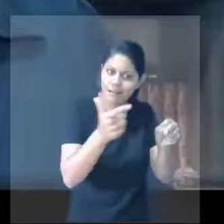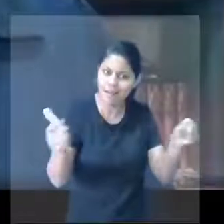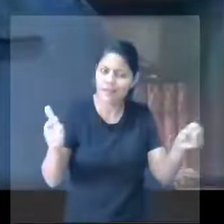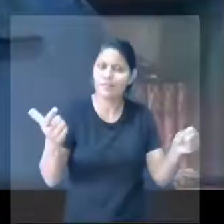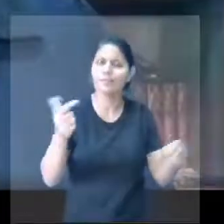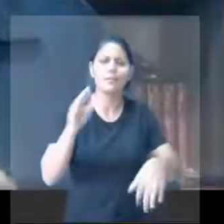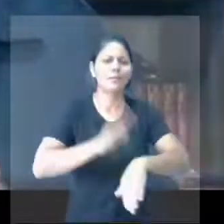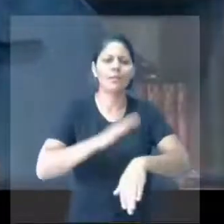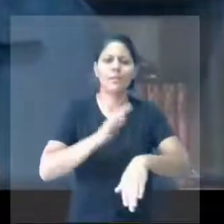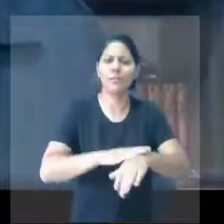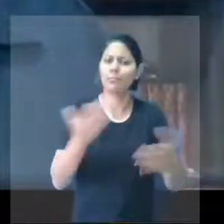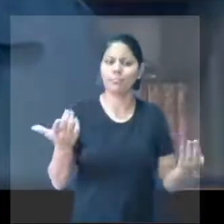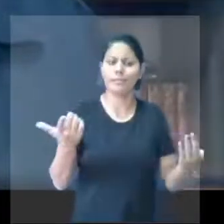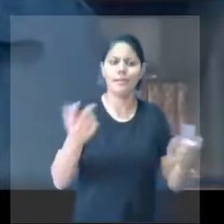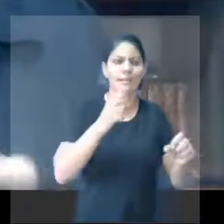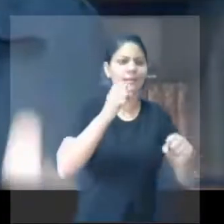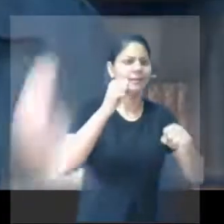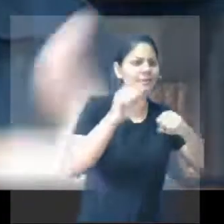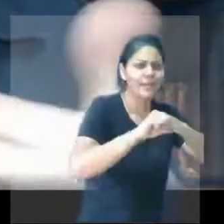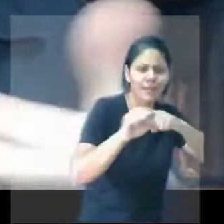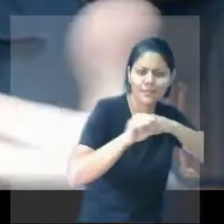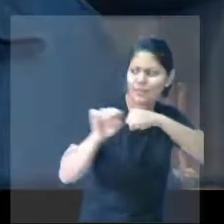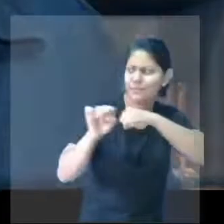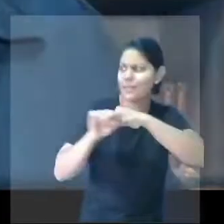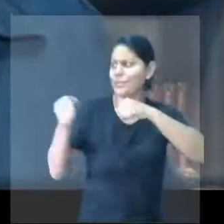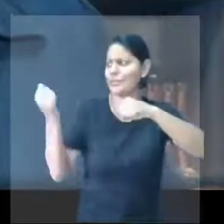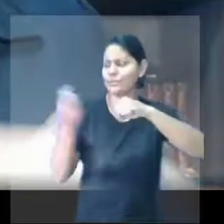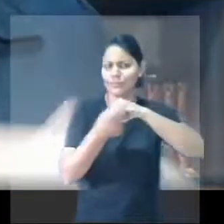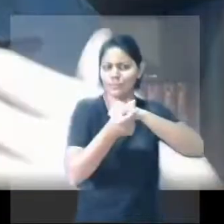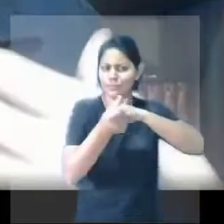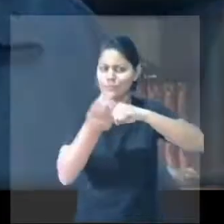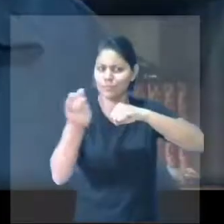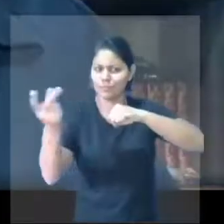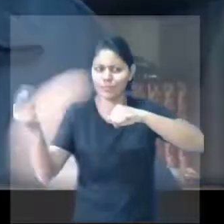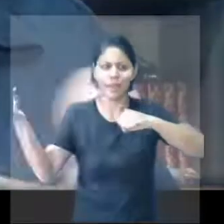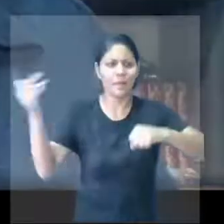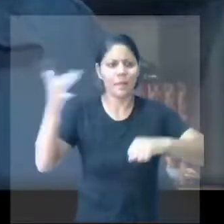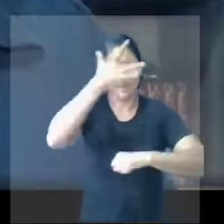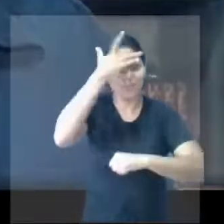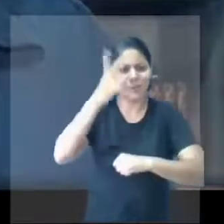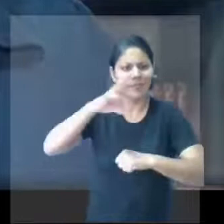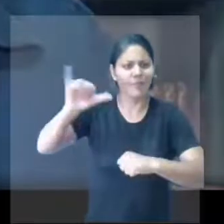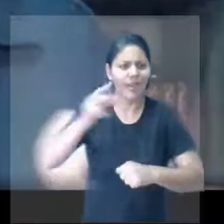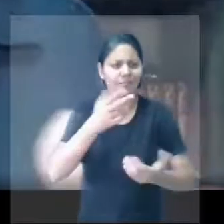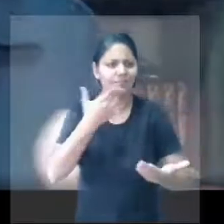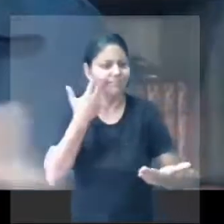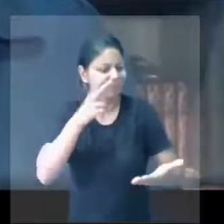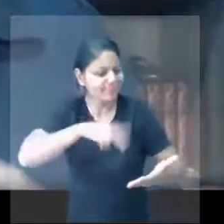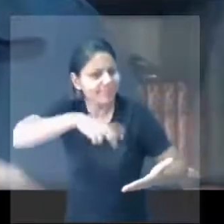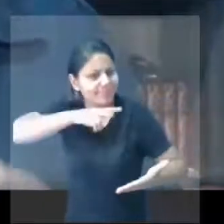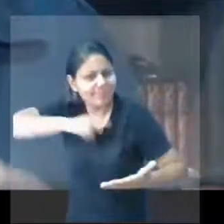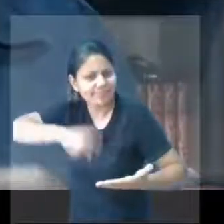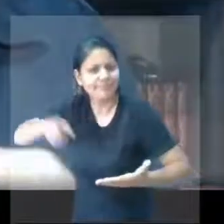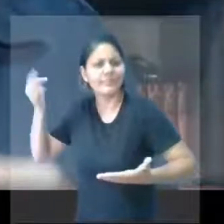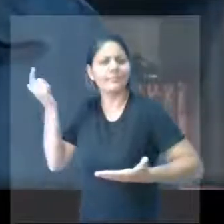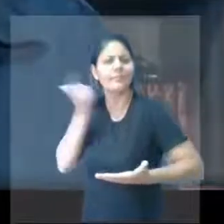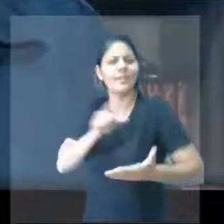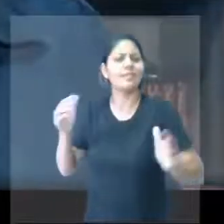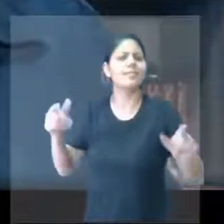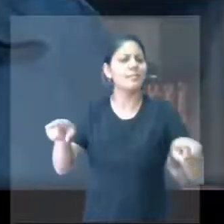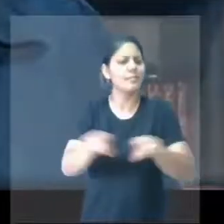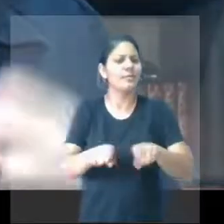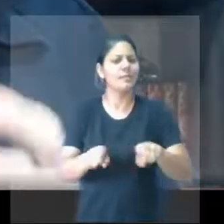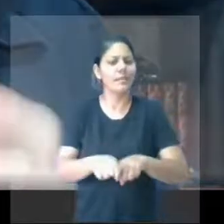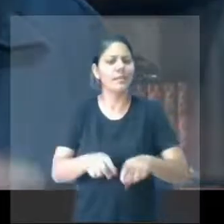toa, né? Séculos, séculos aí de leitores e pessoas que vão lendo e relendo, justamente pelo fato de que